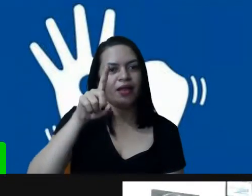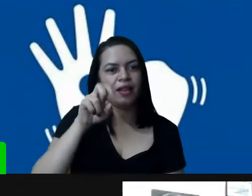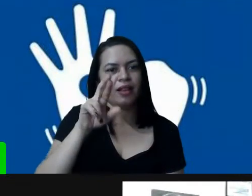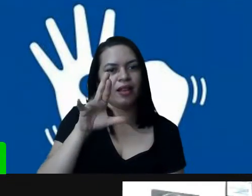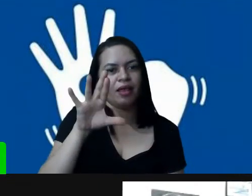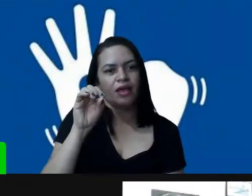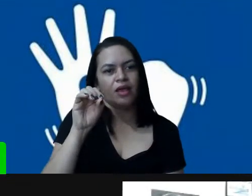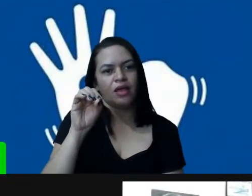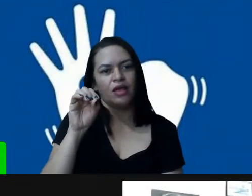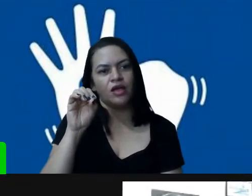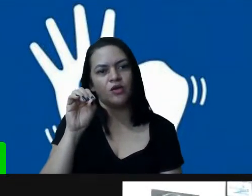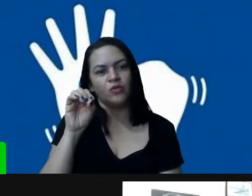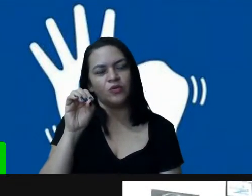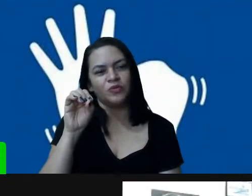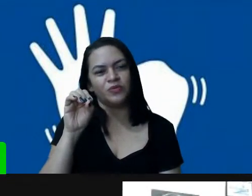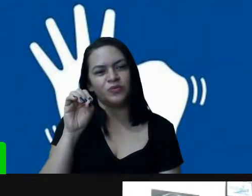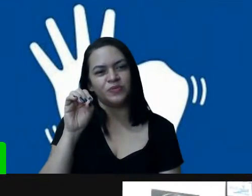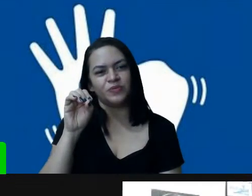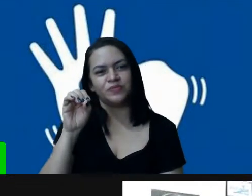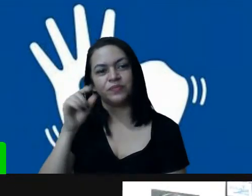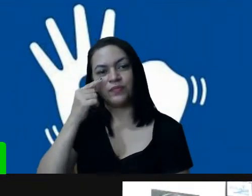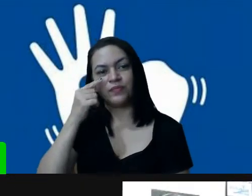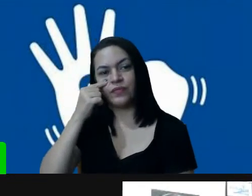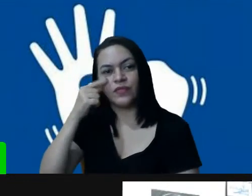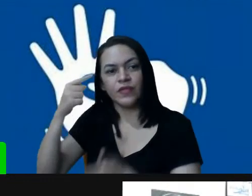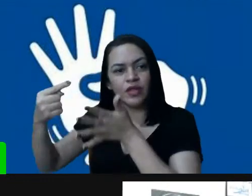aí, Jace, ele quer saber quando foi que vocês.